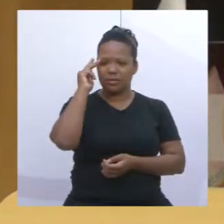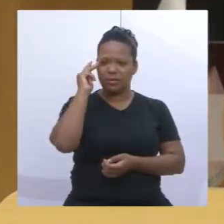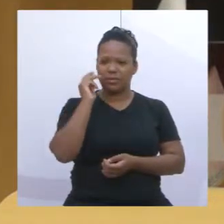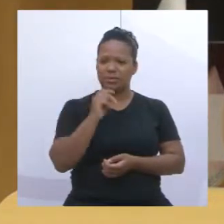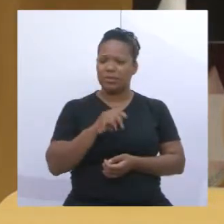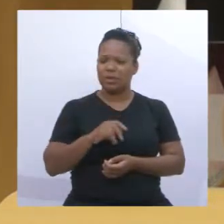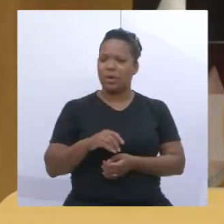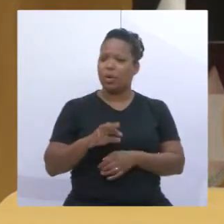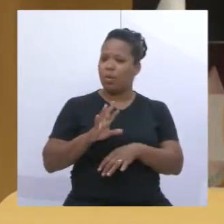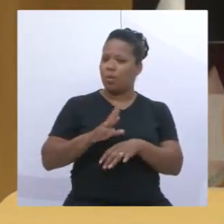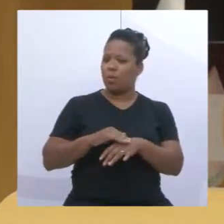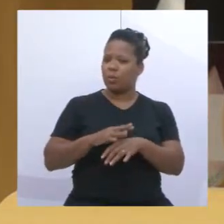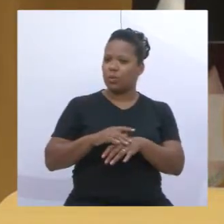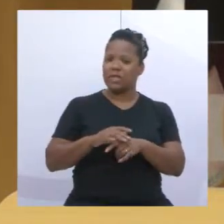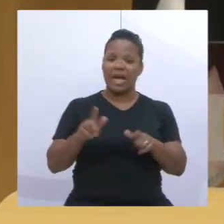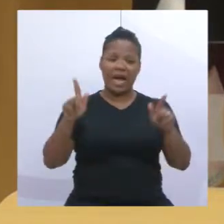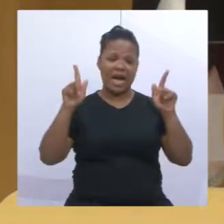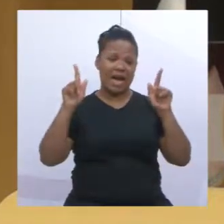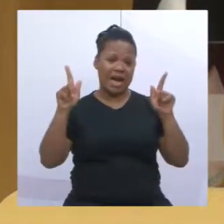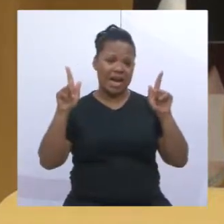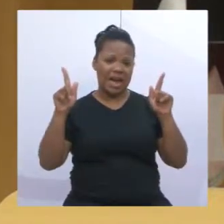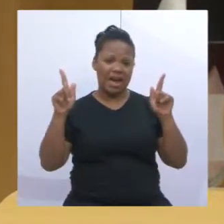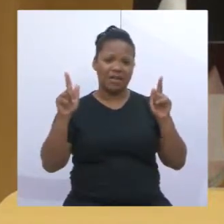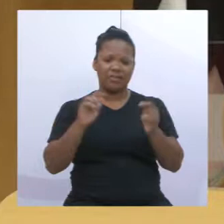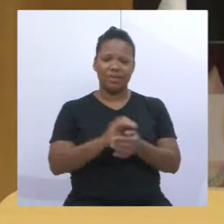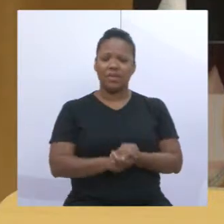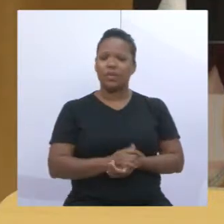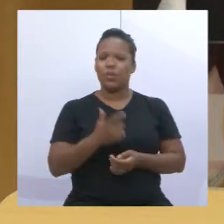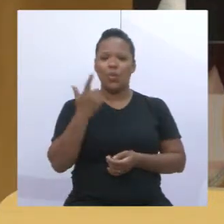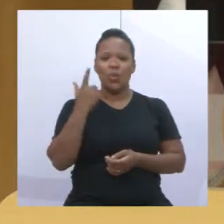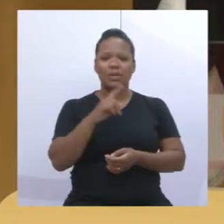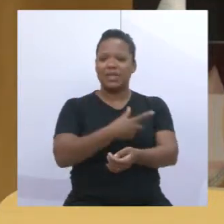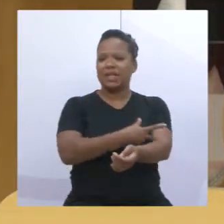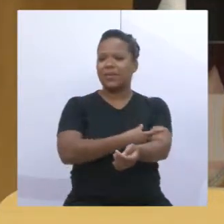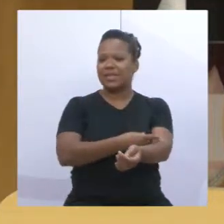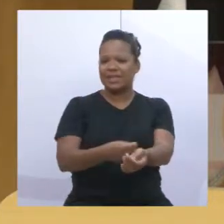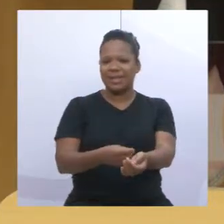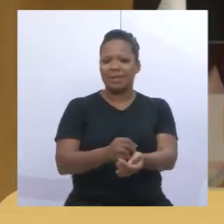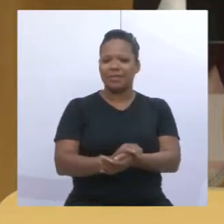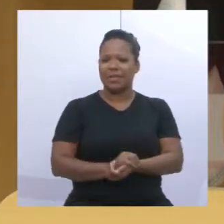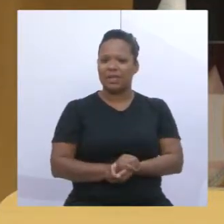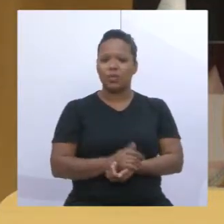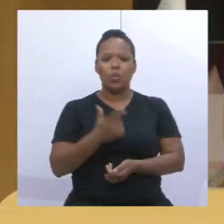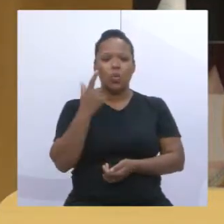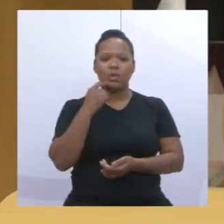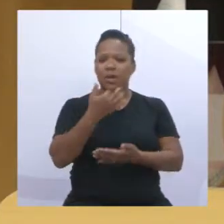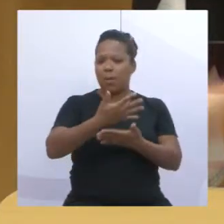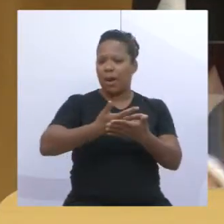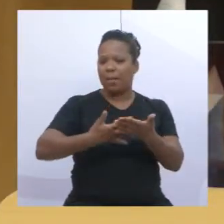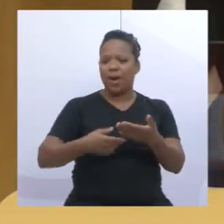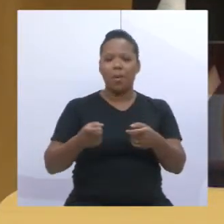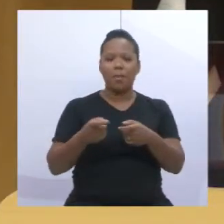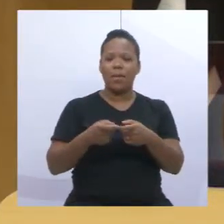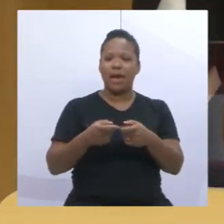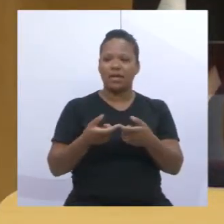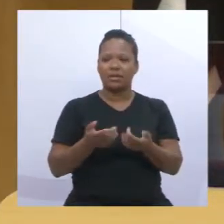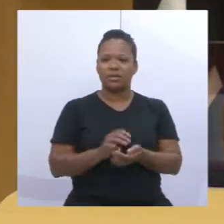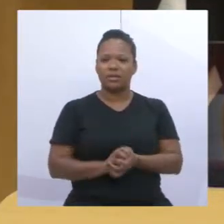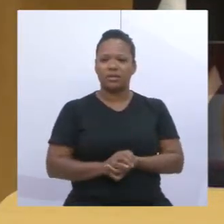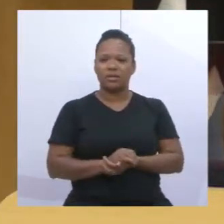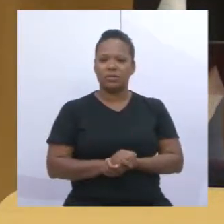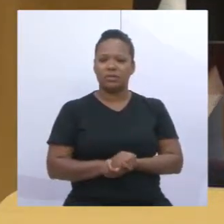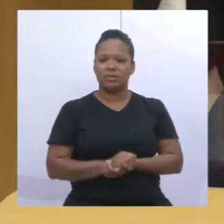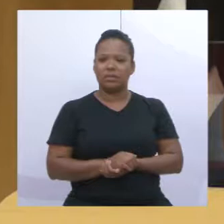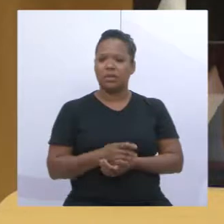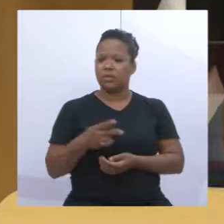grave doença e não ter acesso ao exame, não ter acesso a um laudo médico conclusivo sobre